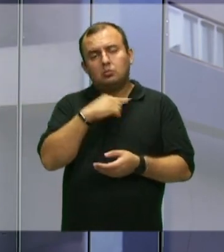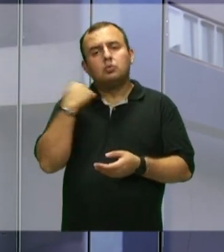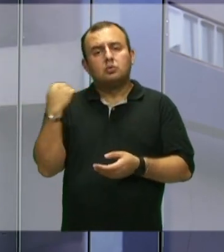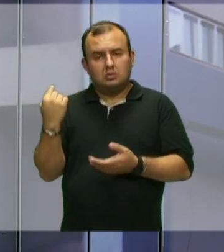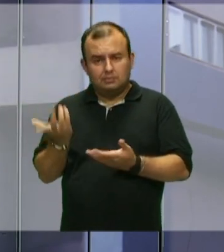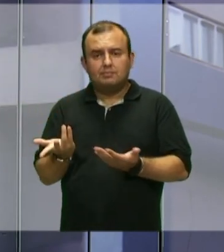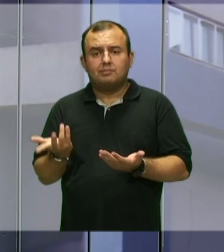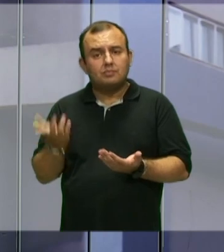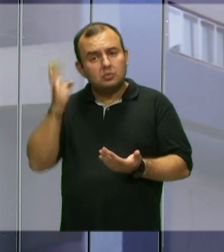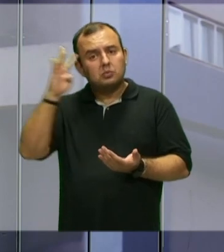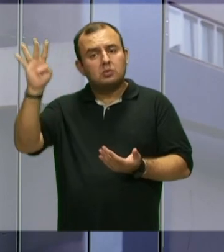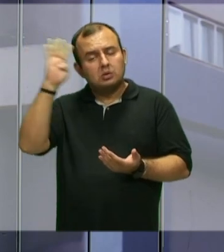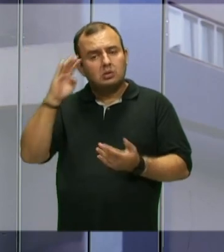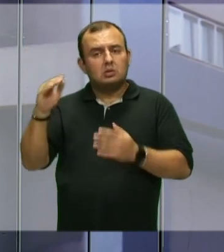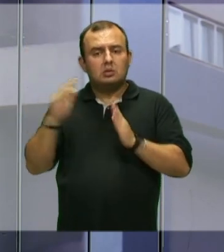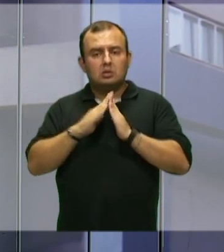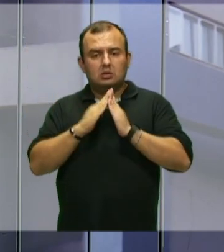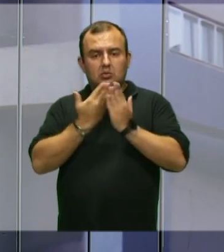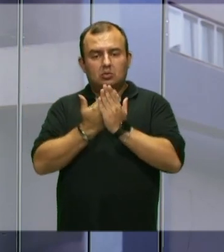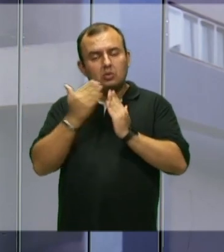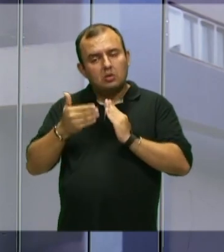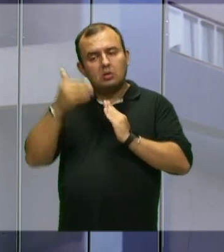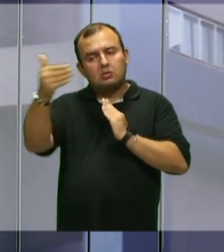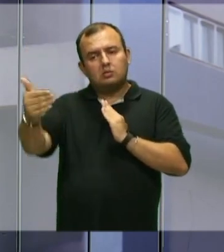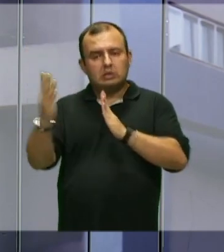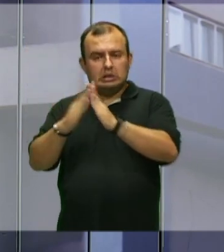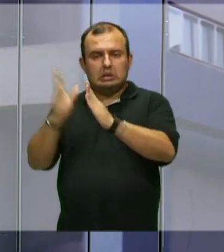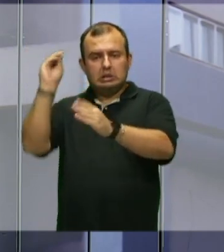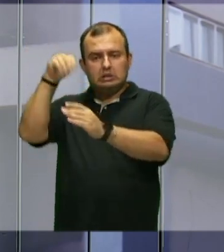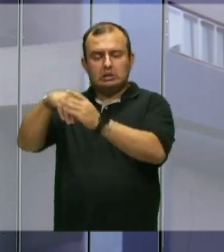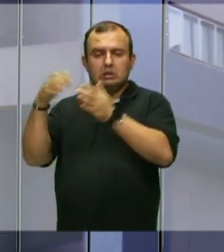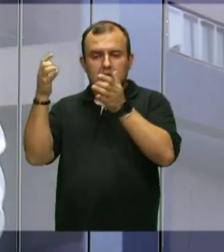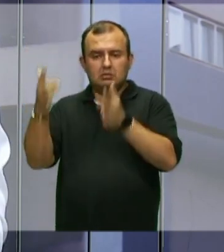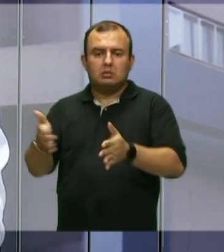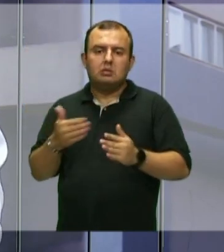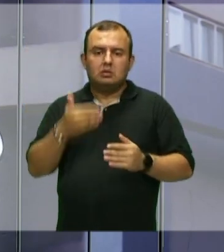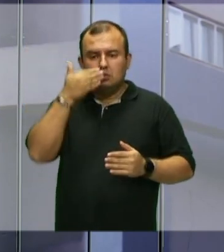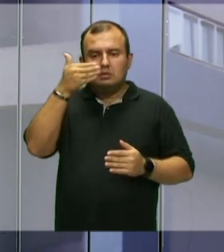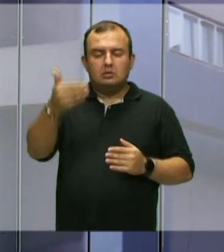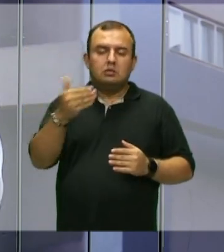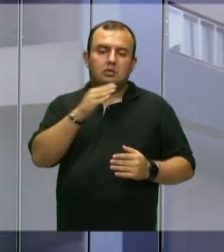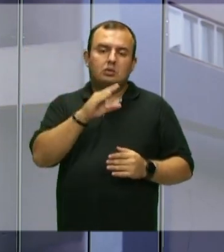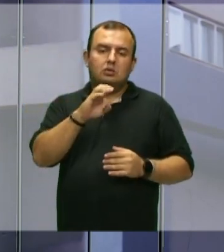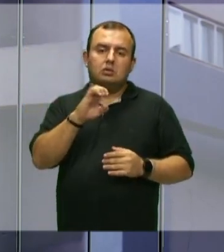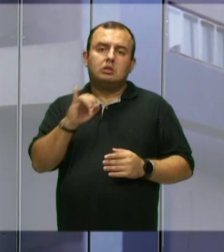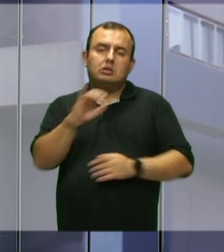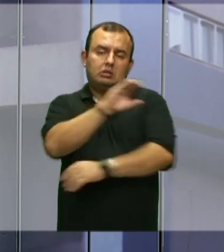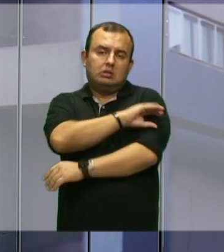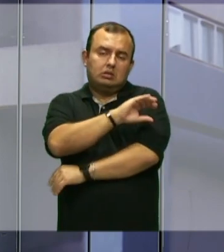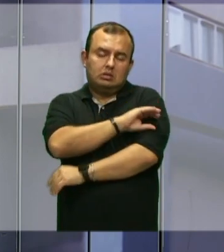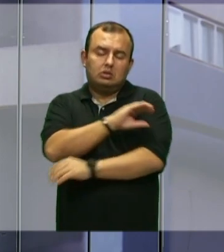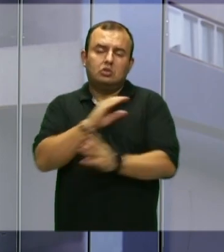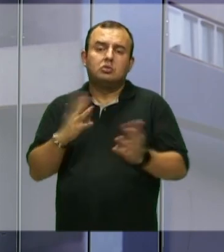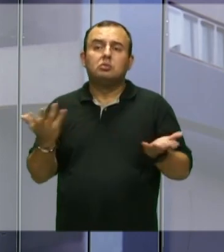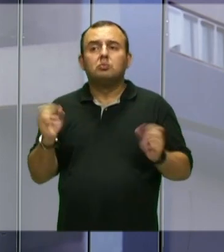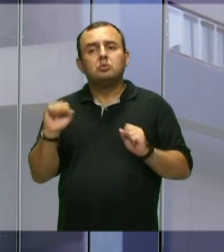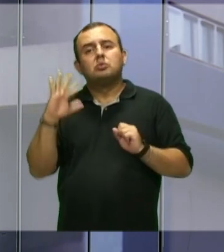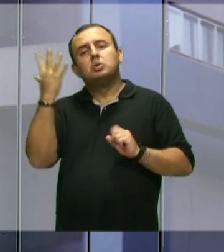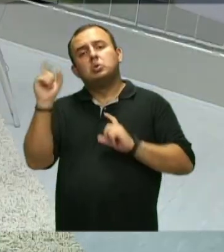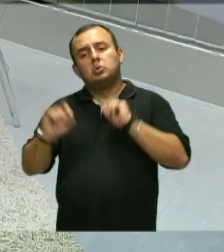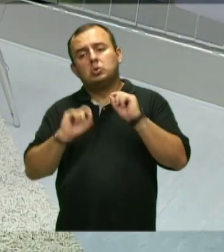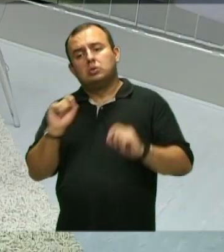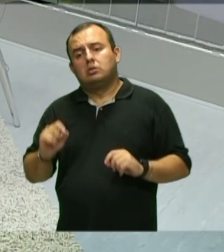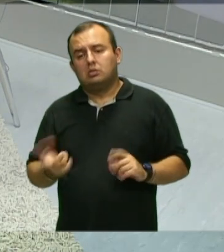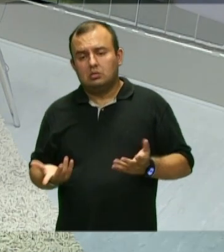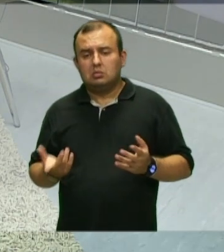você imagina, dependentes químicos dentro de um imóvel abandonado em frente a um CI. O que pode acontecer? A gente não sabe o que